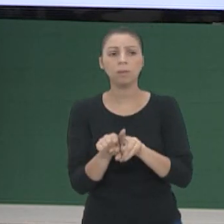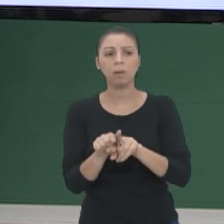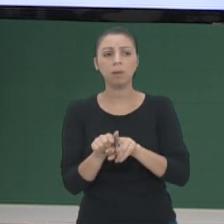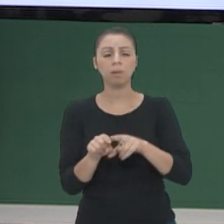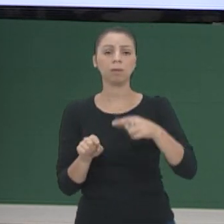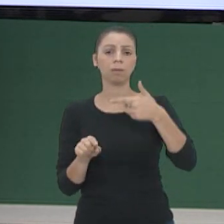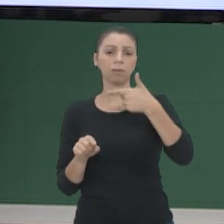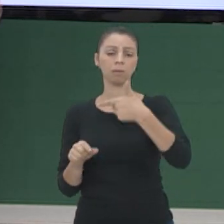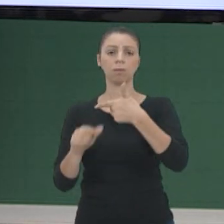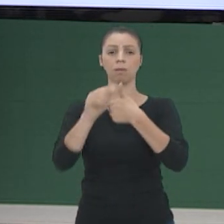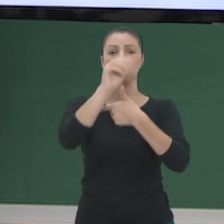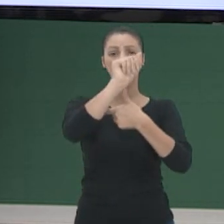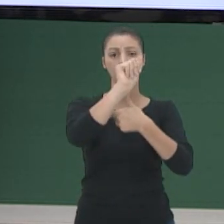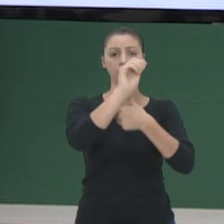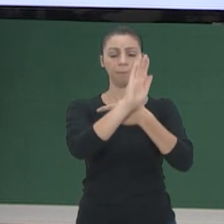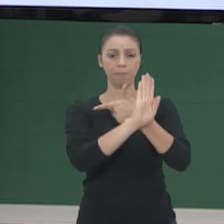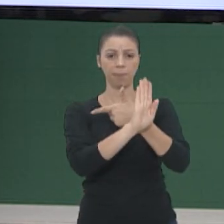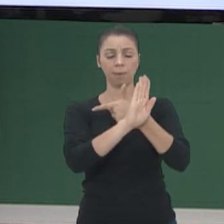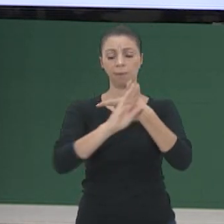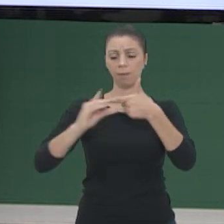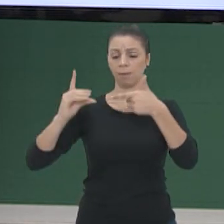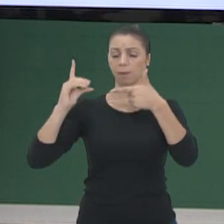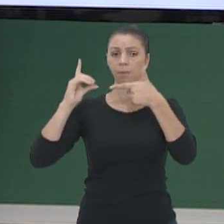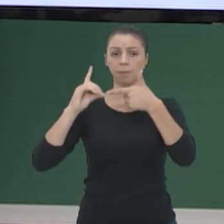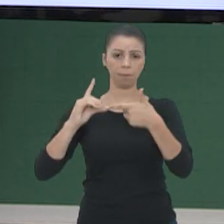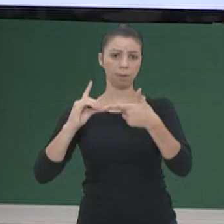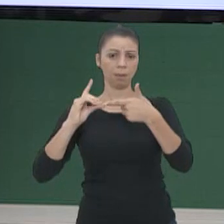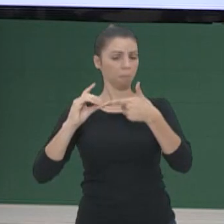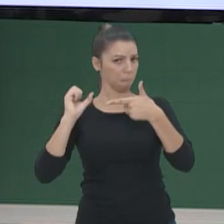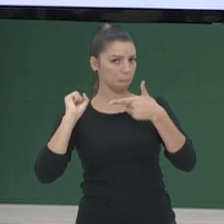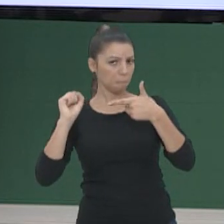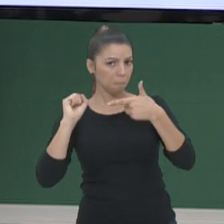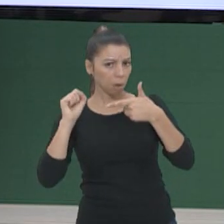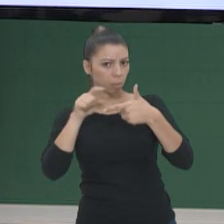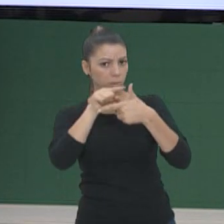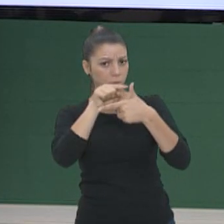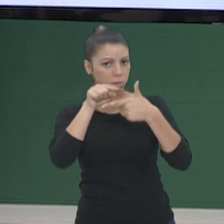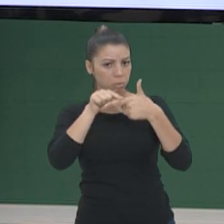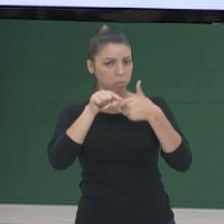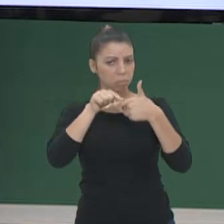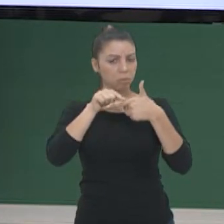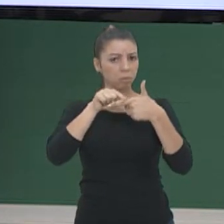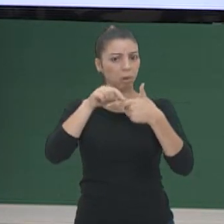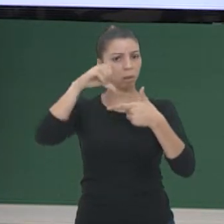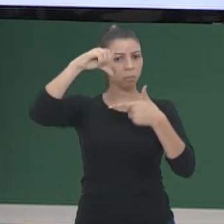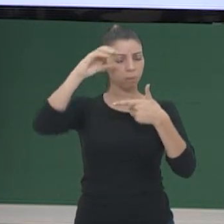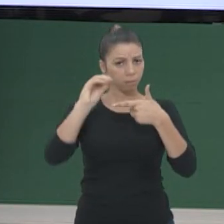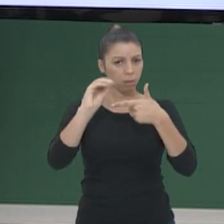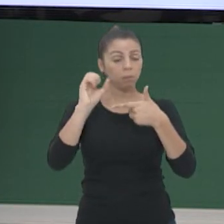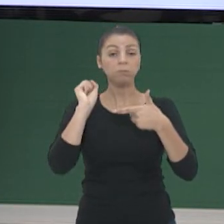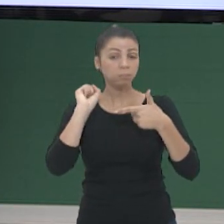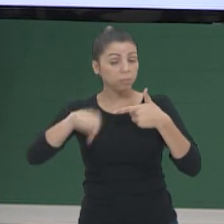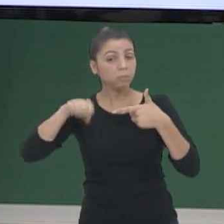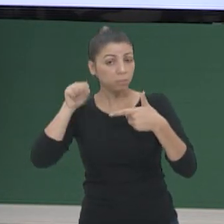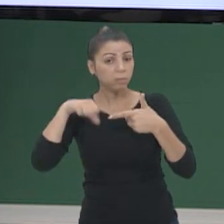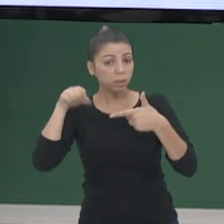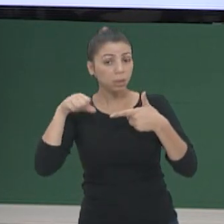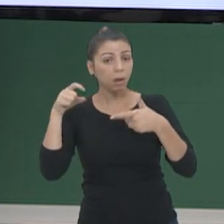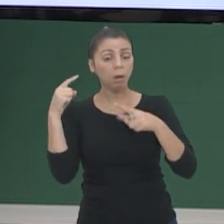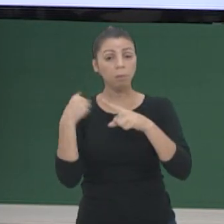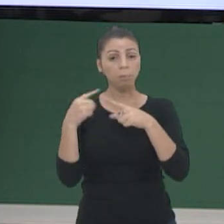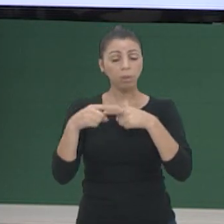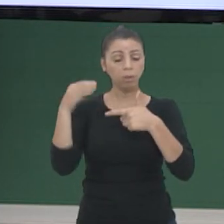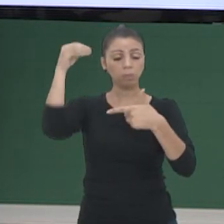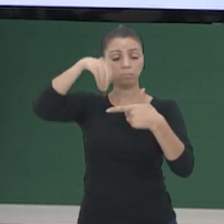triângulo ABD, poderia ser um triângulo de 90 graus, um triângulo retângulo? Sim, porque ele também